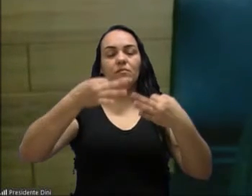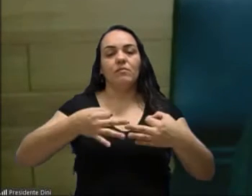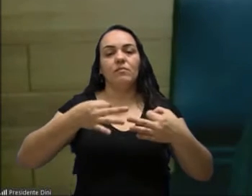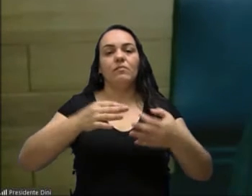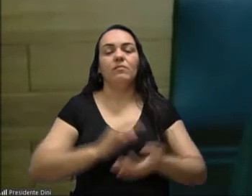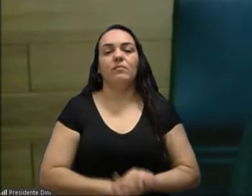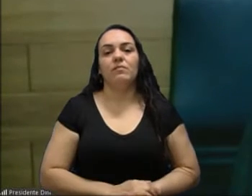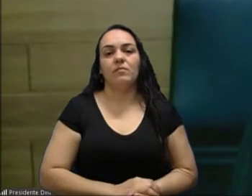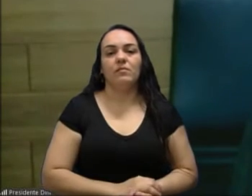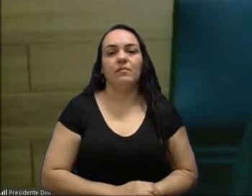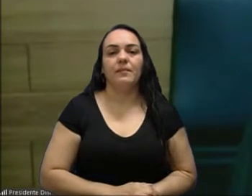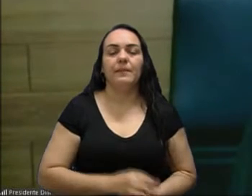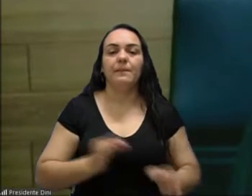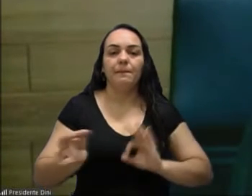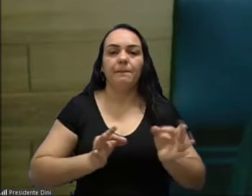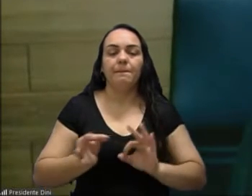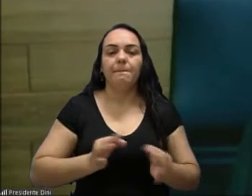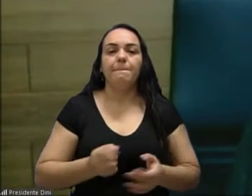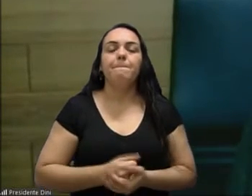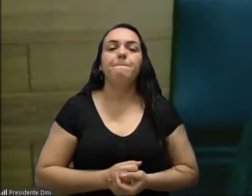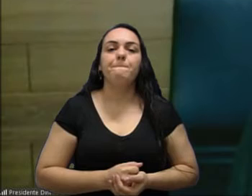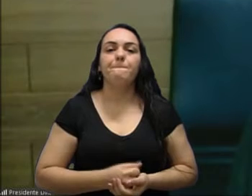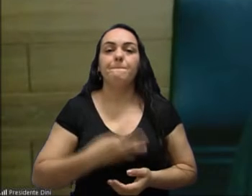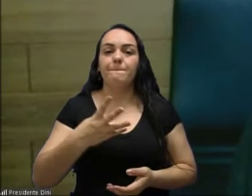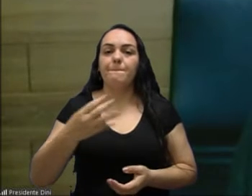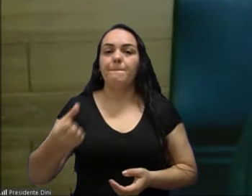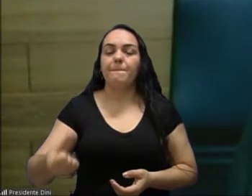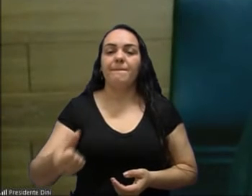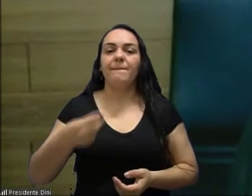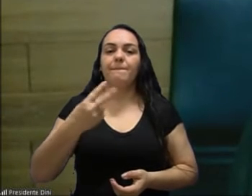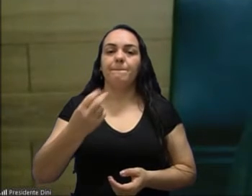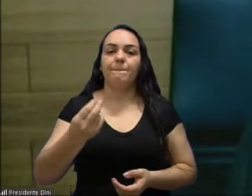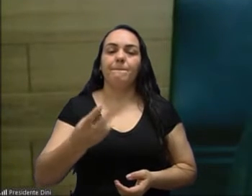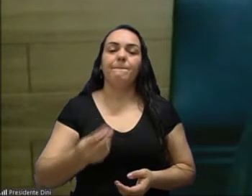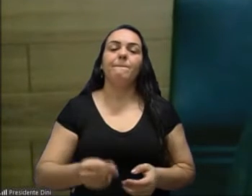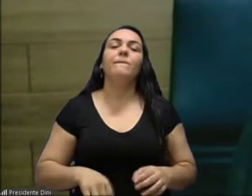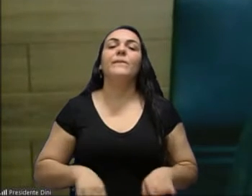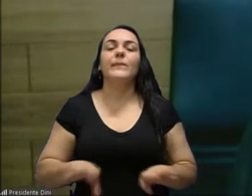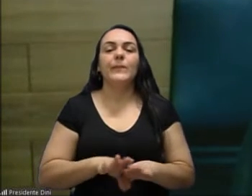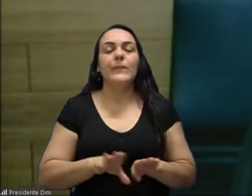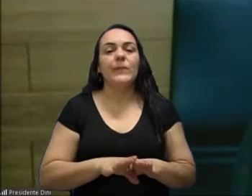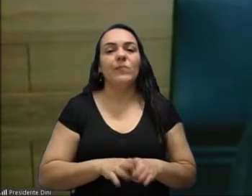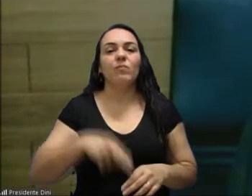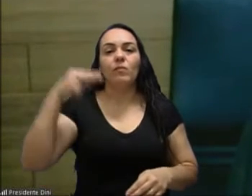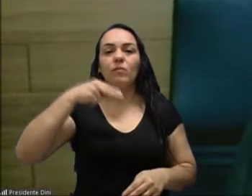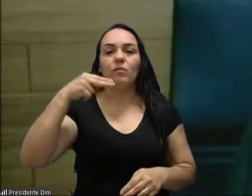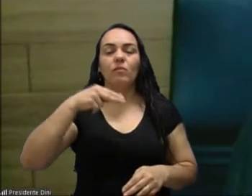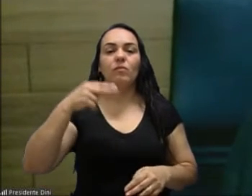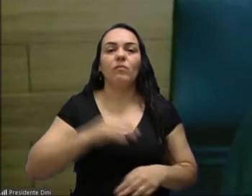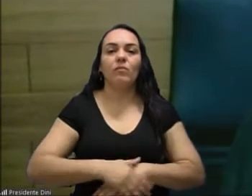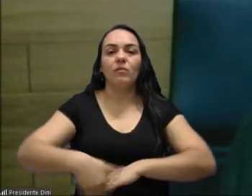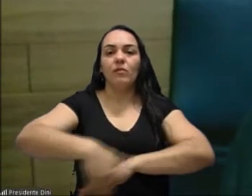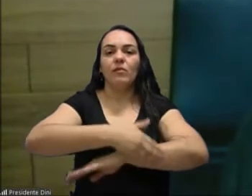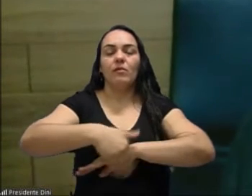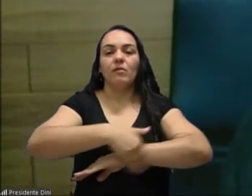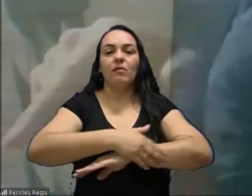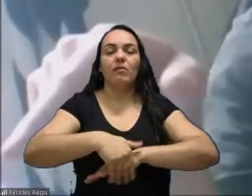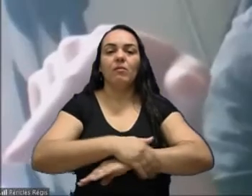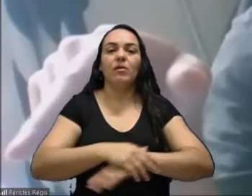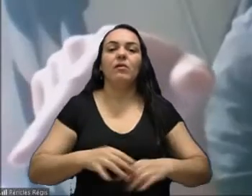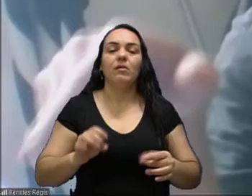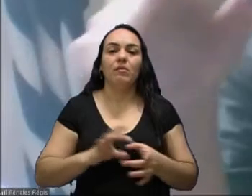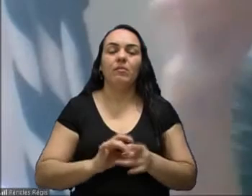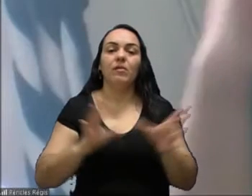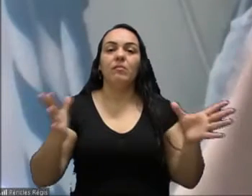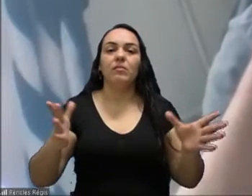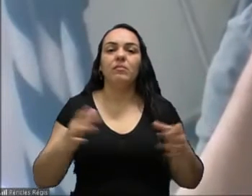os vereadores projeto de lei 47 de 2020 do vereador sábado rolineto denomina geral do rodrigo do santo na via pública o vereador está